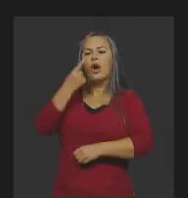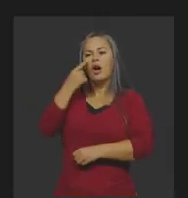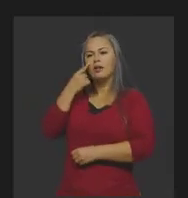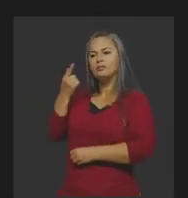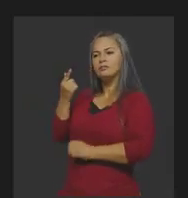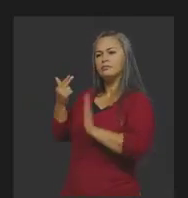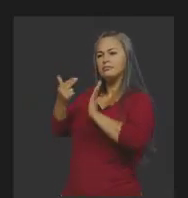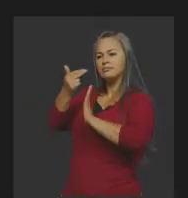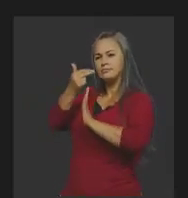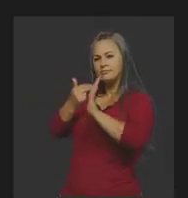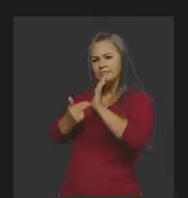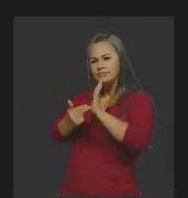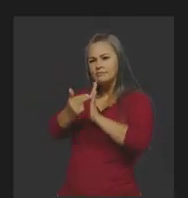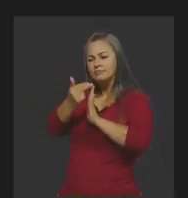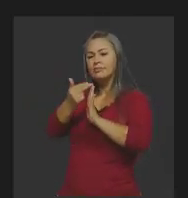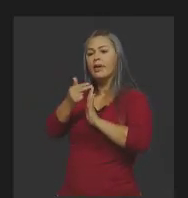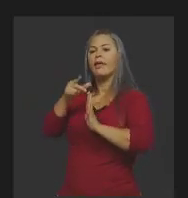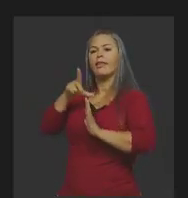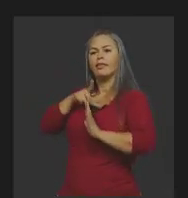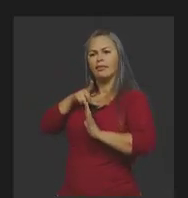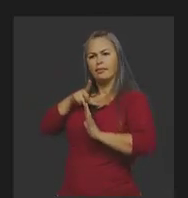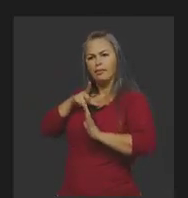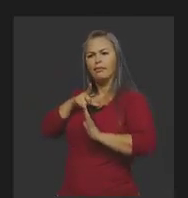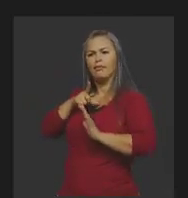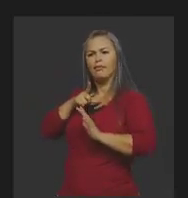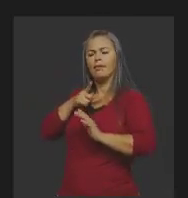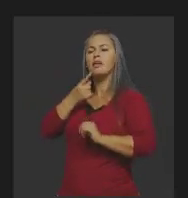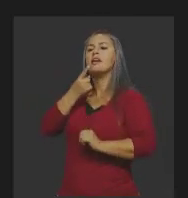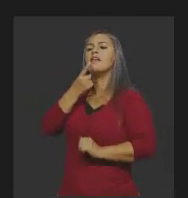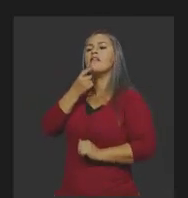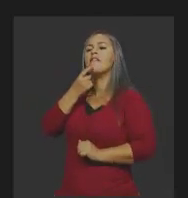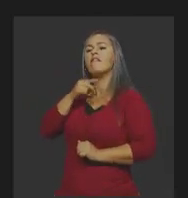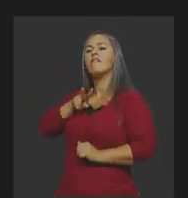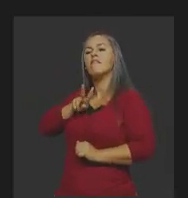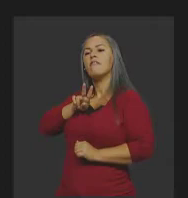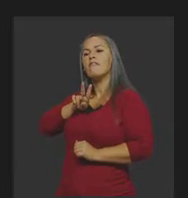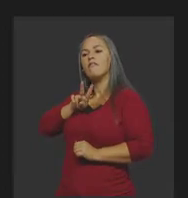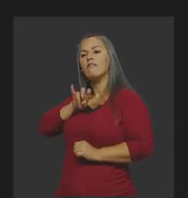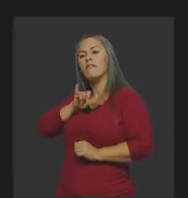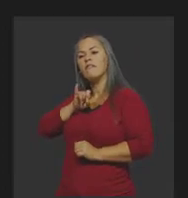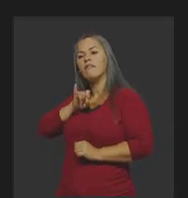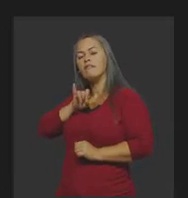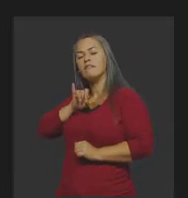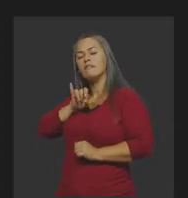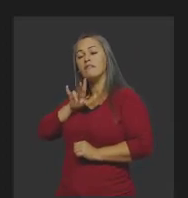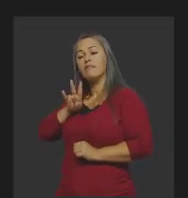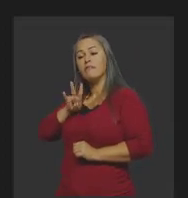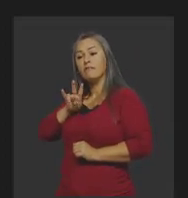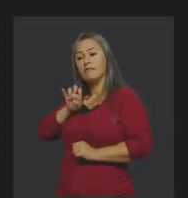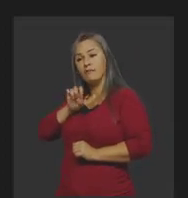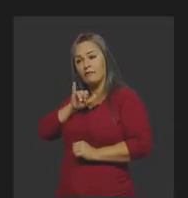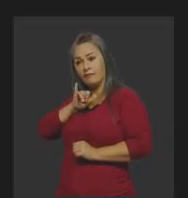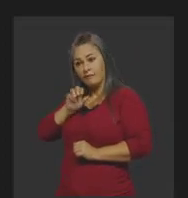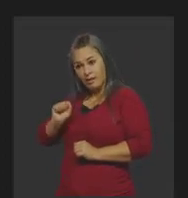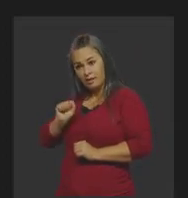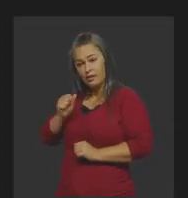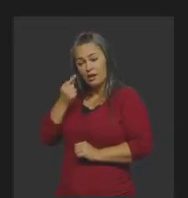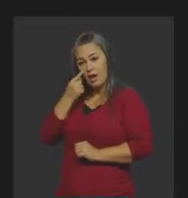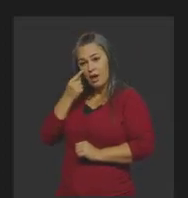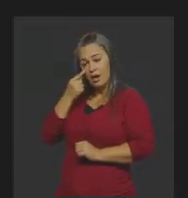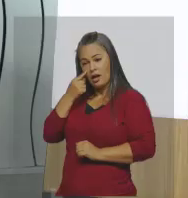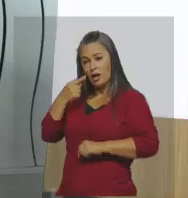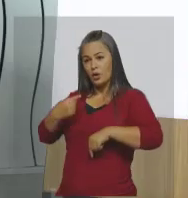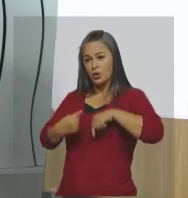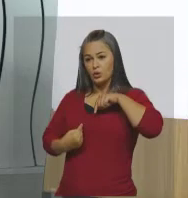tenho aqui a veia cava e a aorta, a veia cava e a artéria aorta, que na verdade são as que trabalham com fluxo